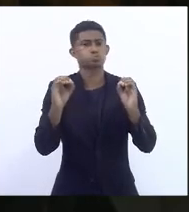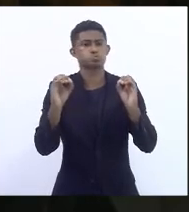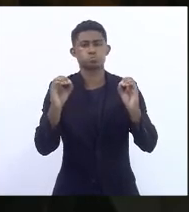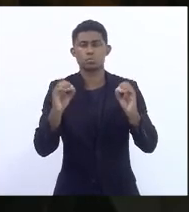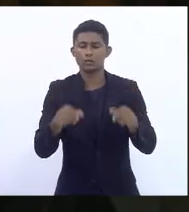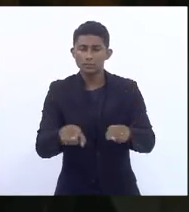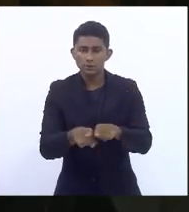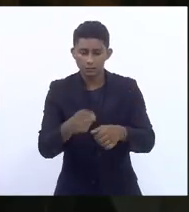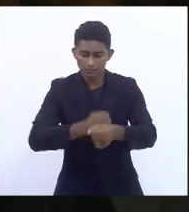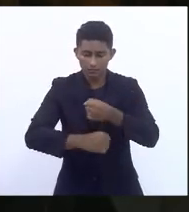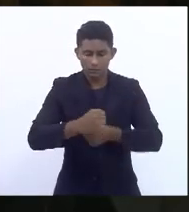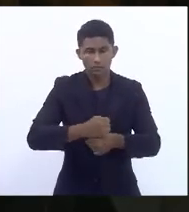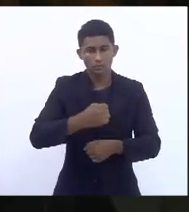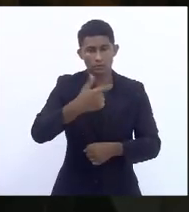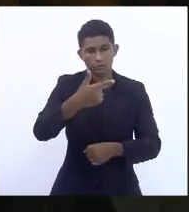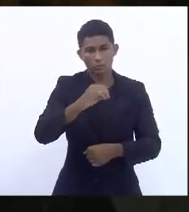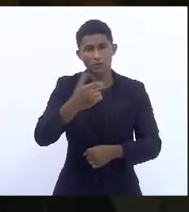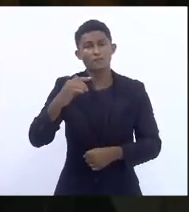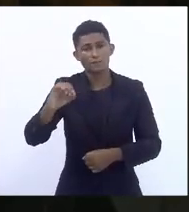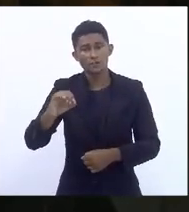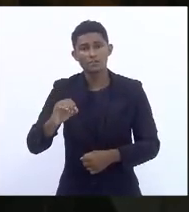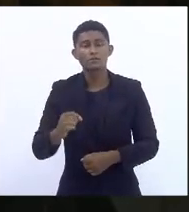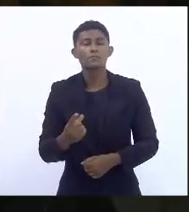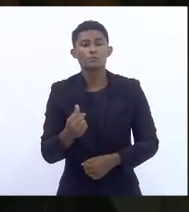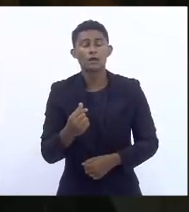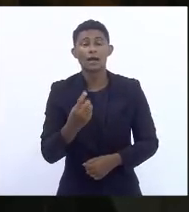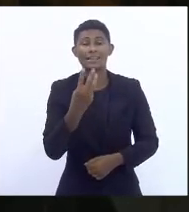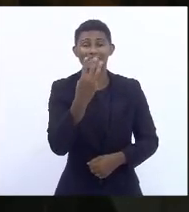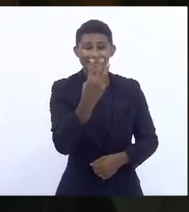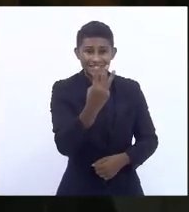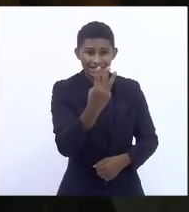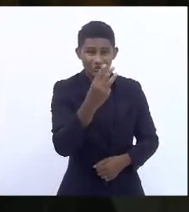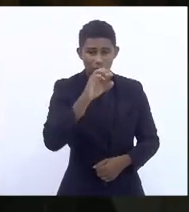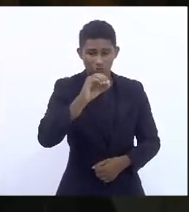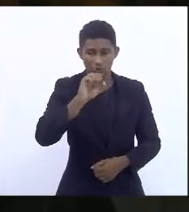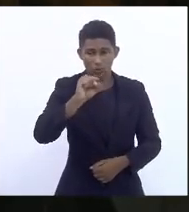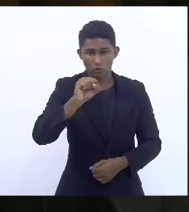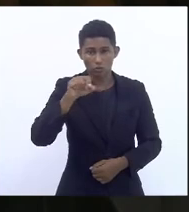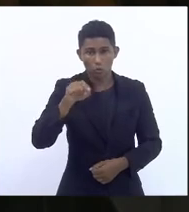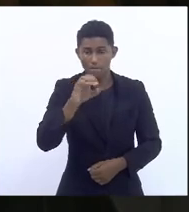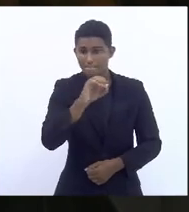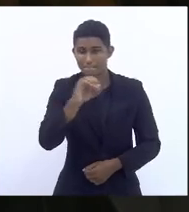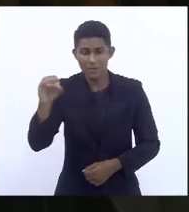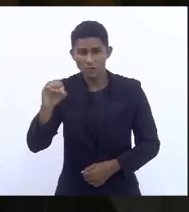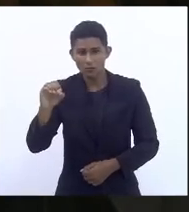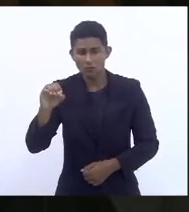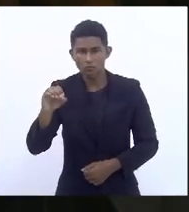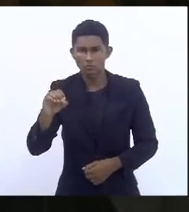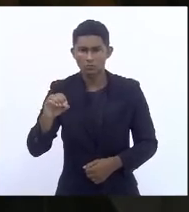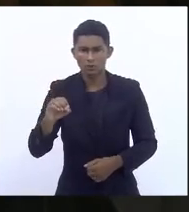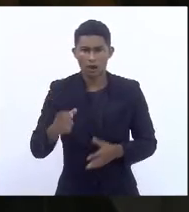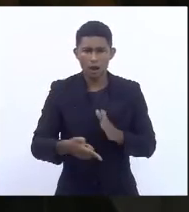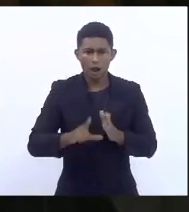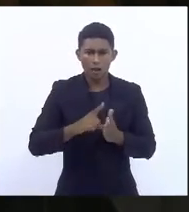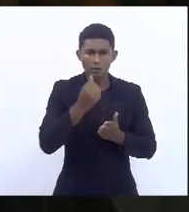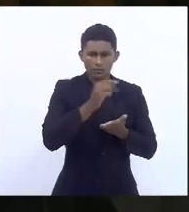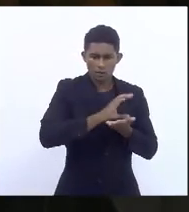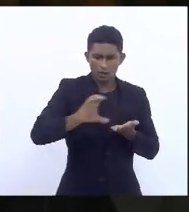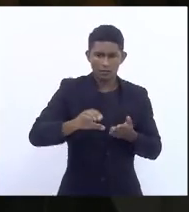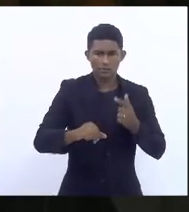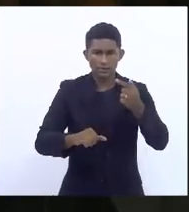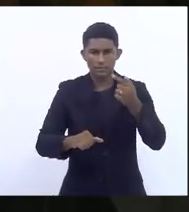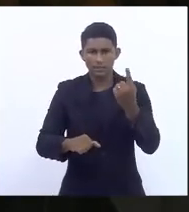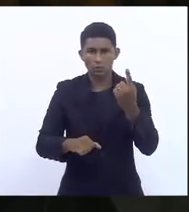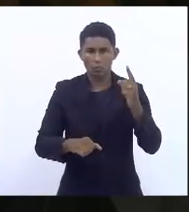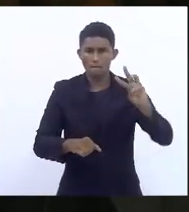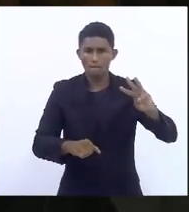2020, apenas 308 mil reais dos 71 milhões programados. Ou seja,